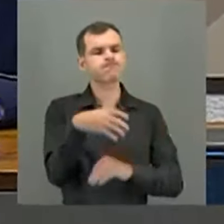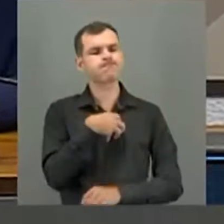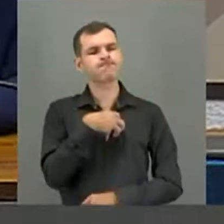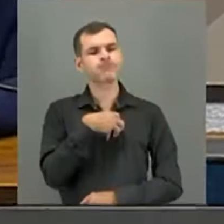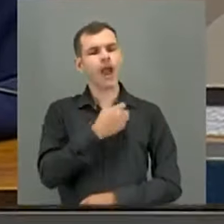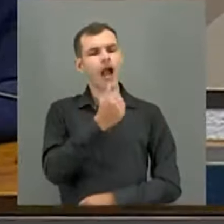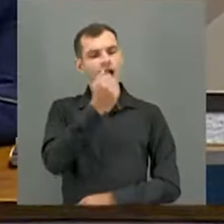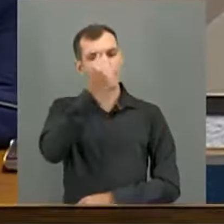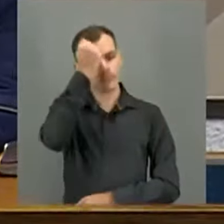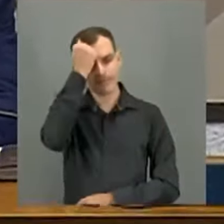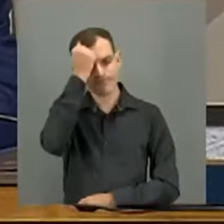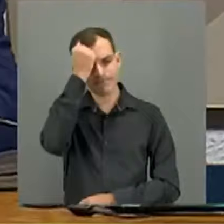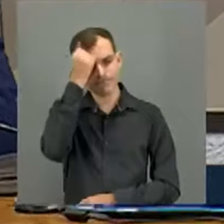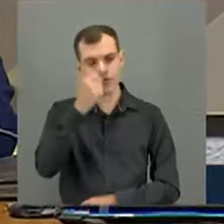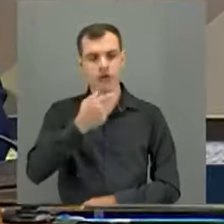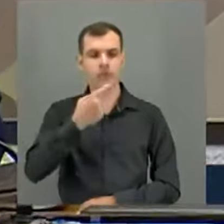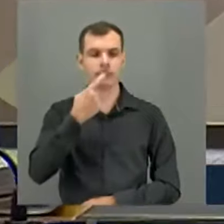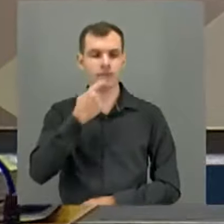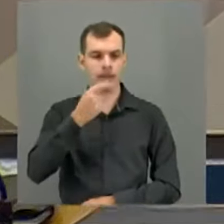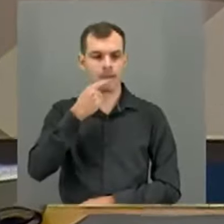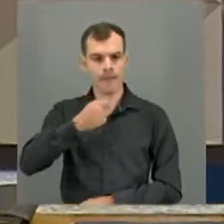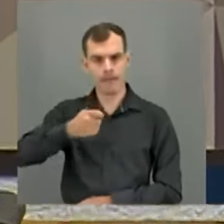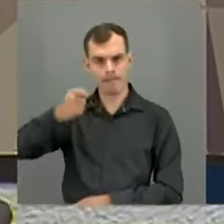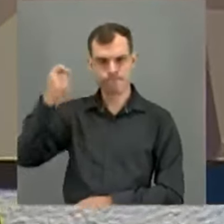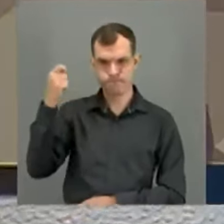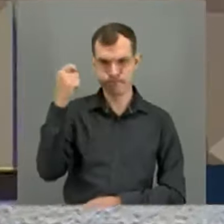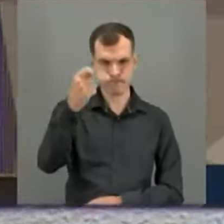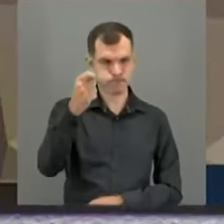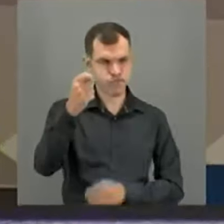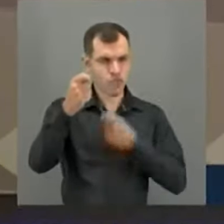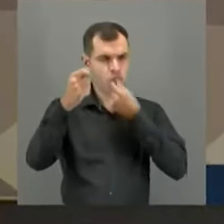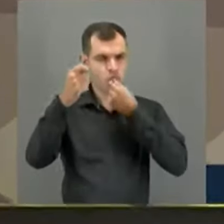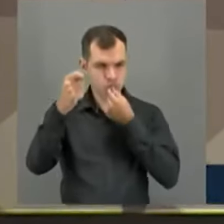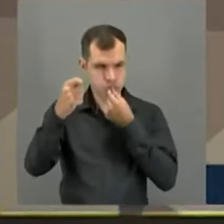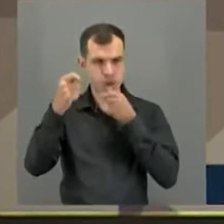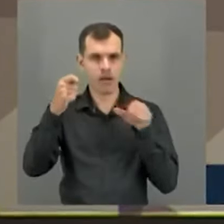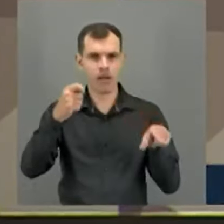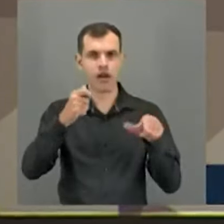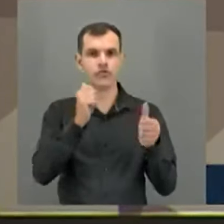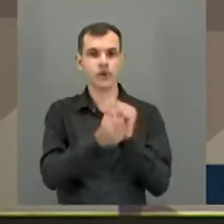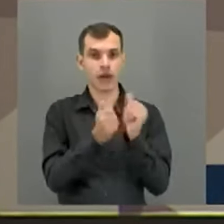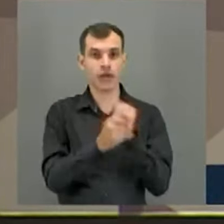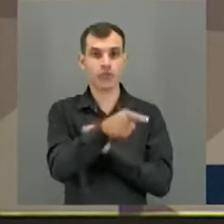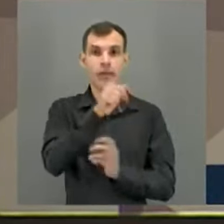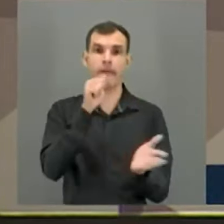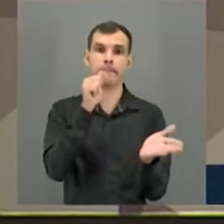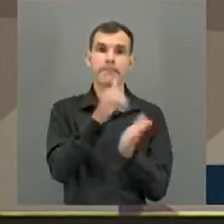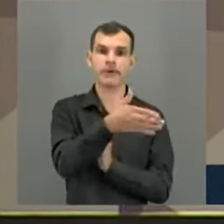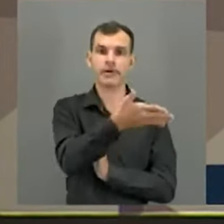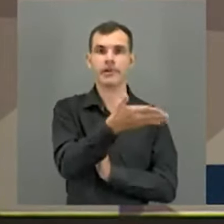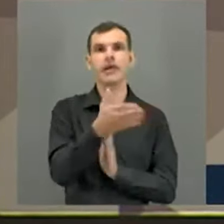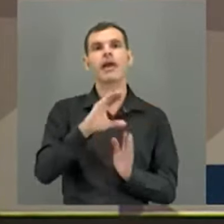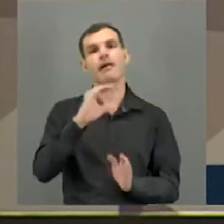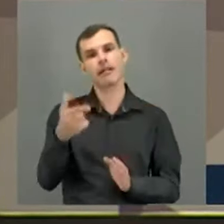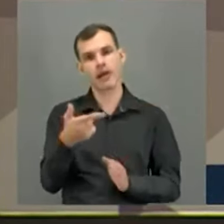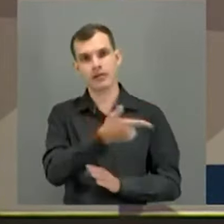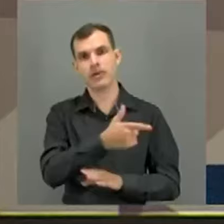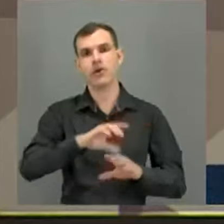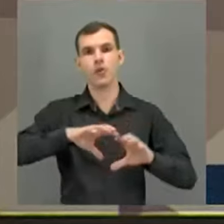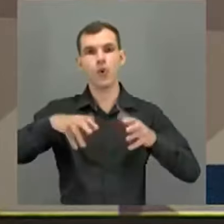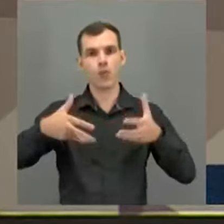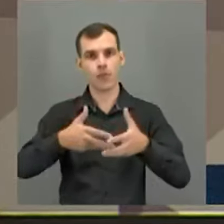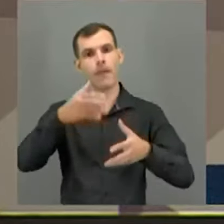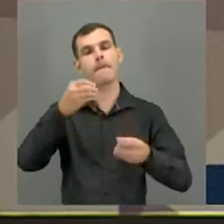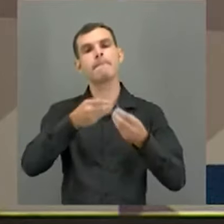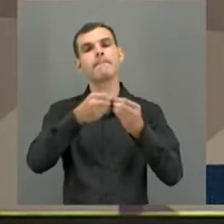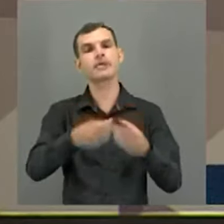daquele cartão que ele deu para o jogador de determinado time e expulsou o jogador e consequentemente prejudicou outro time. O